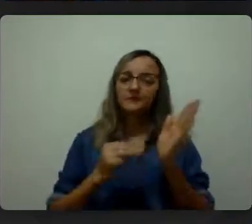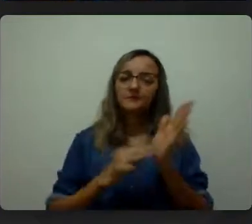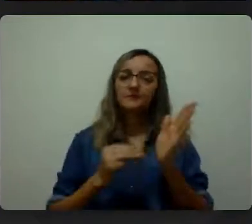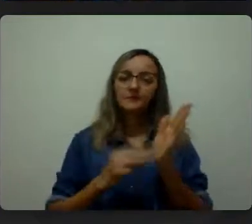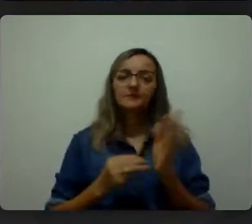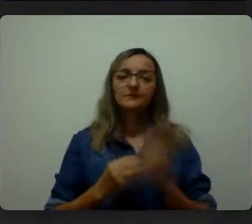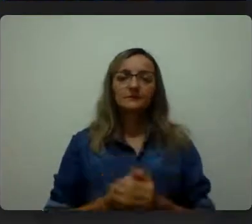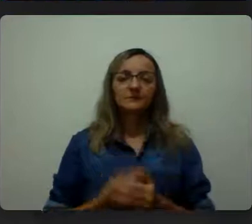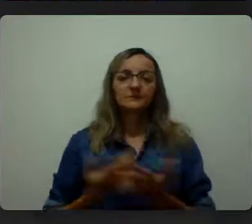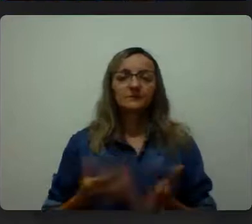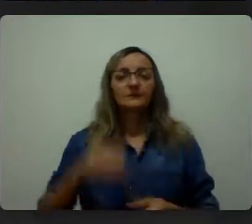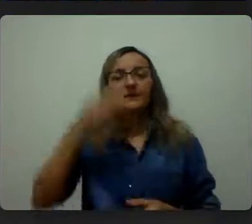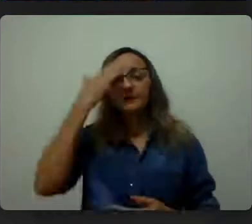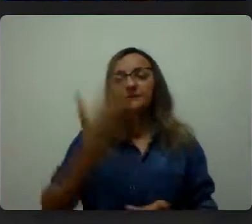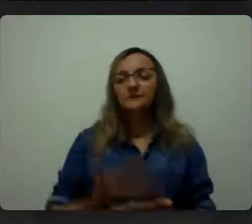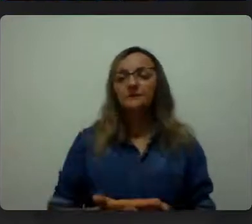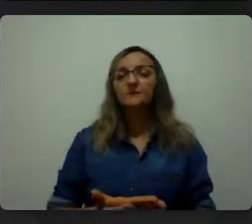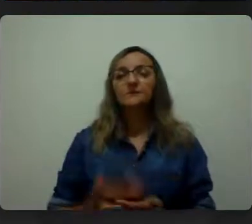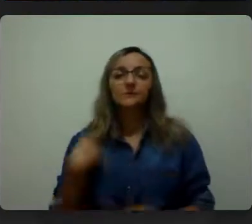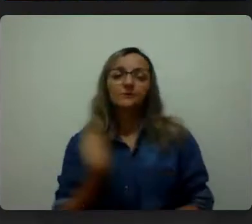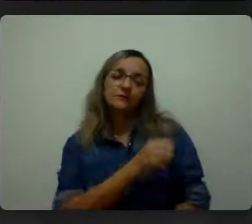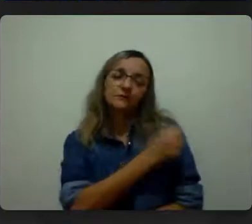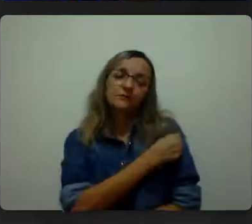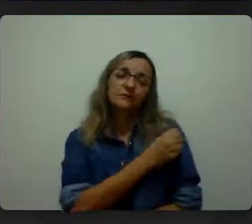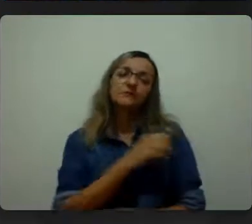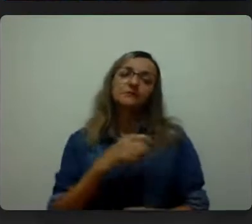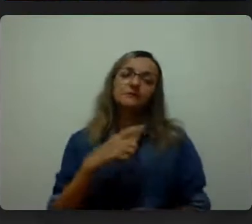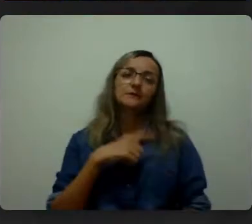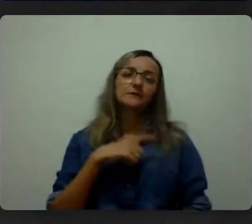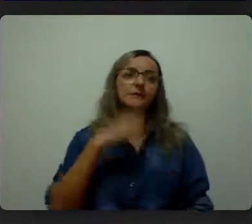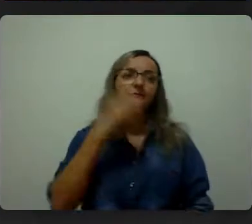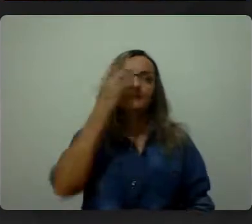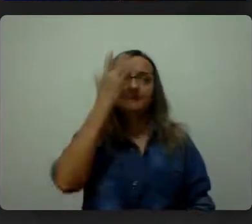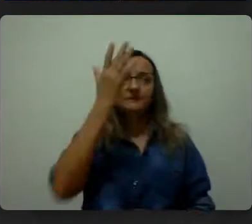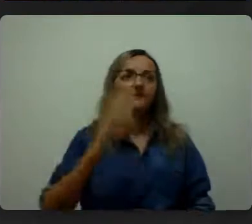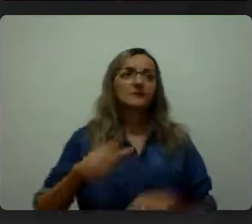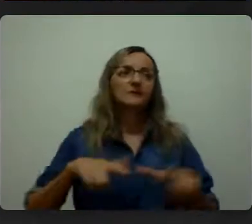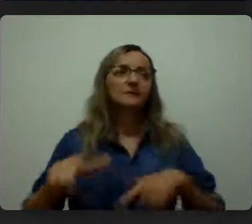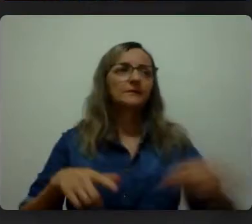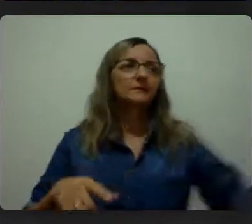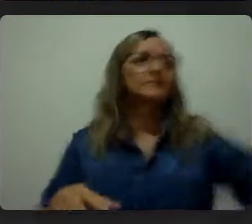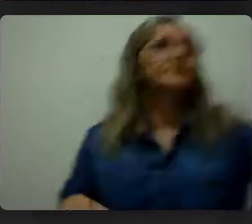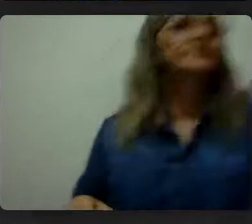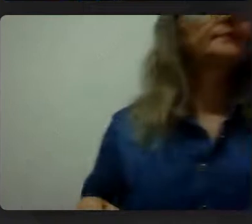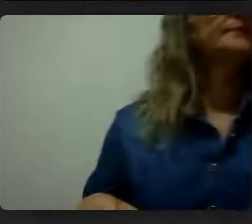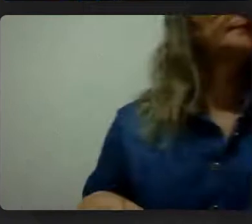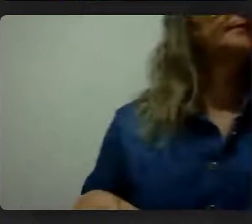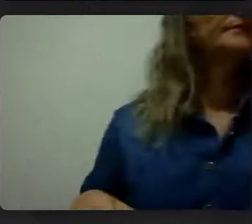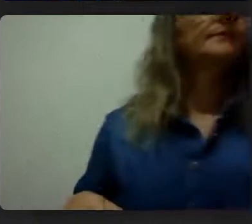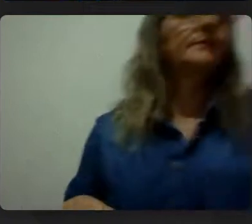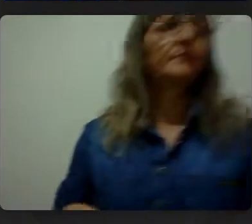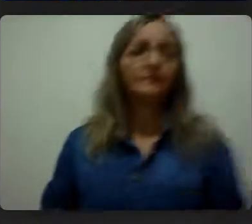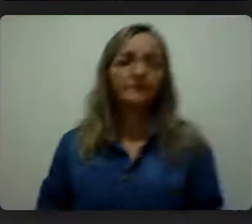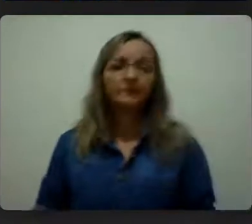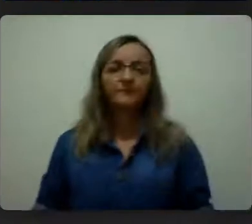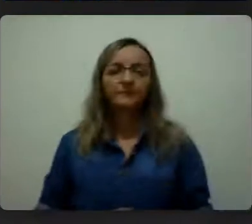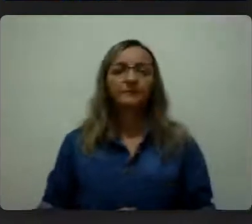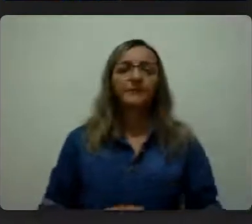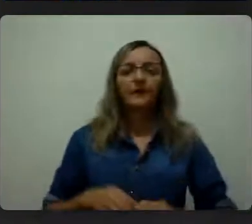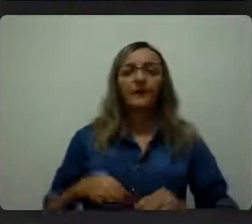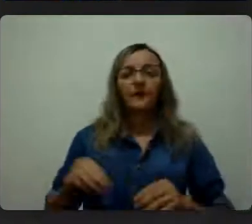e visualizando a possibilidade de mudar a perspectiva da minha comunidade, da minha região. Então, isso é